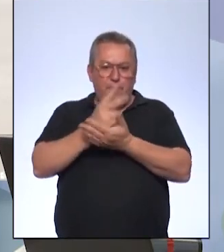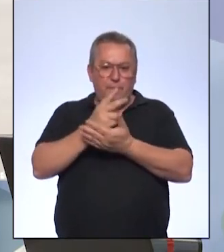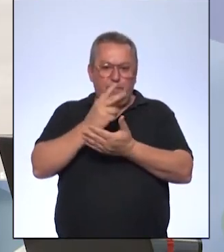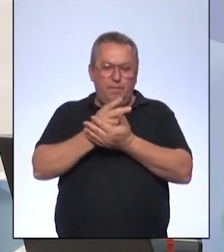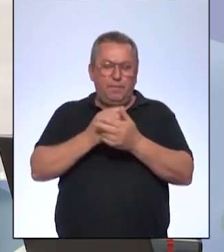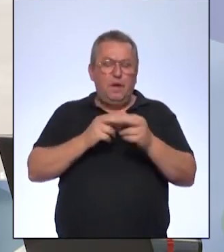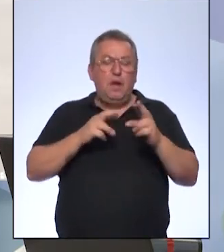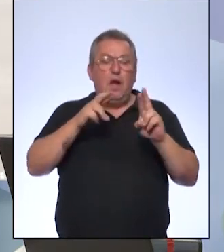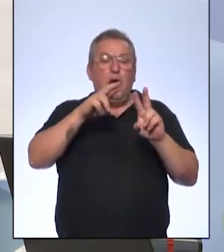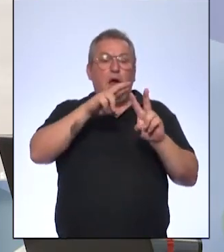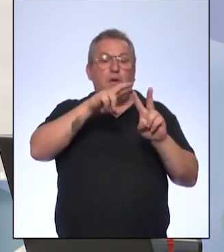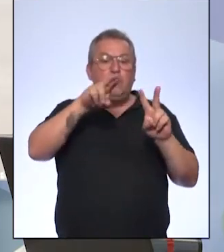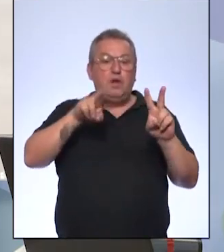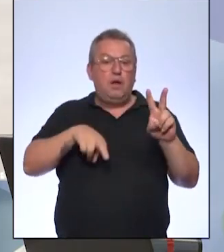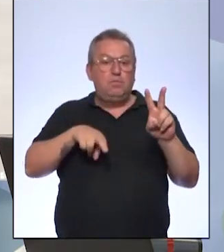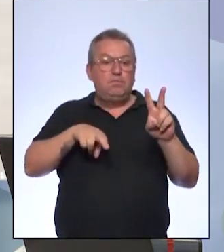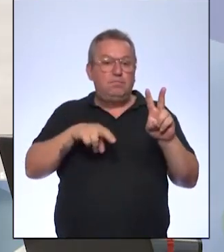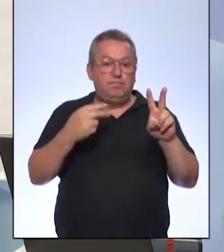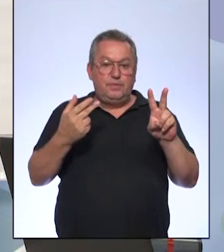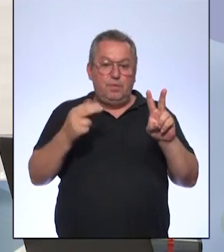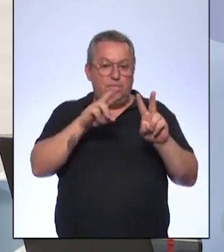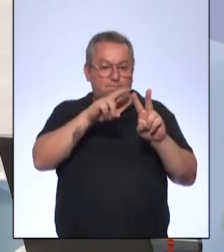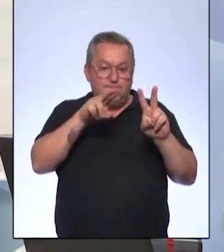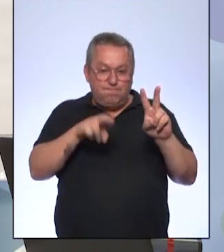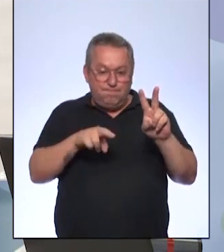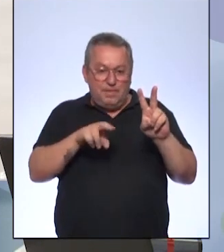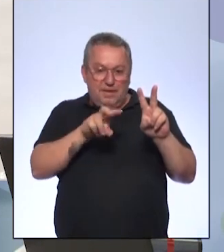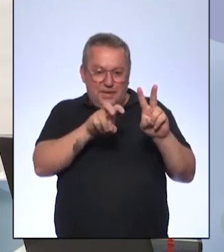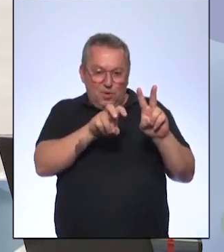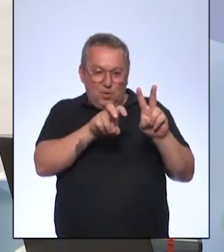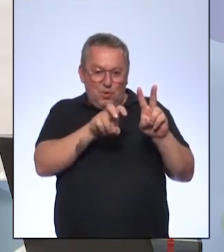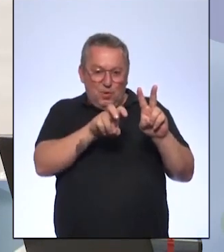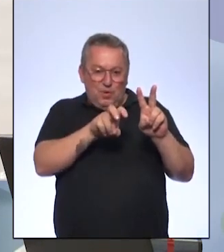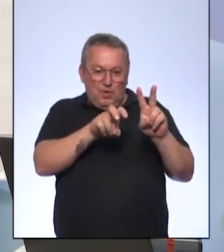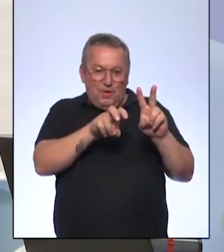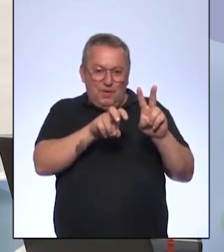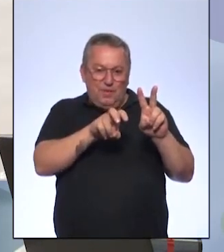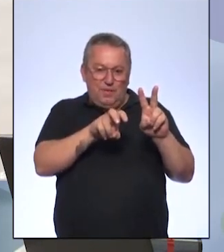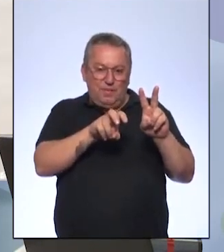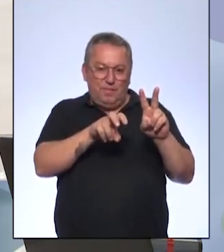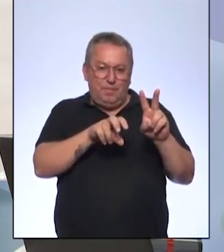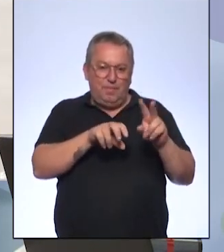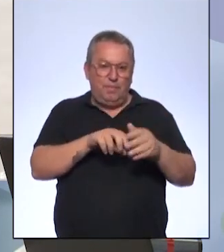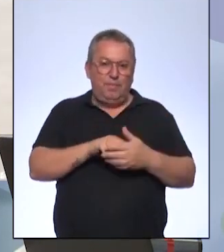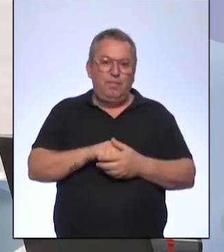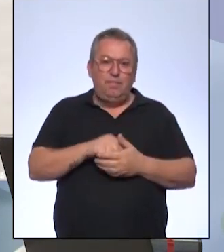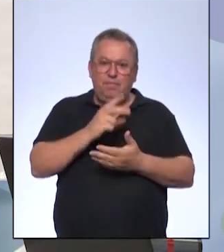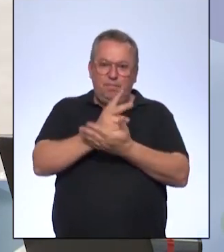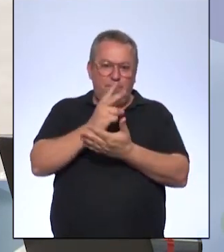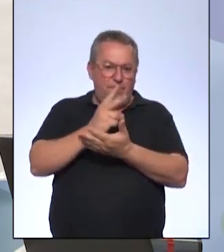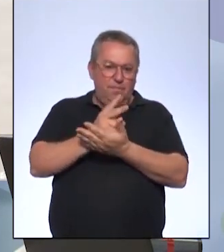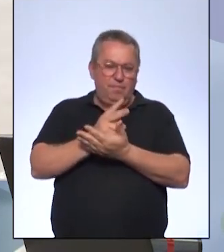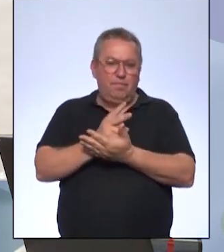radicais semelhantes. Raiz quarta de 5. Então, vamos lá. Copio,